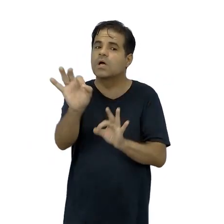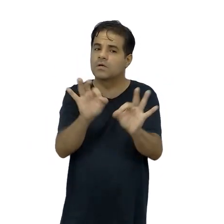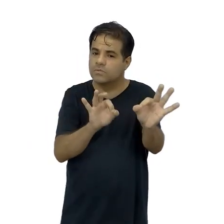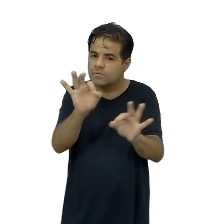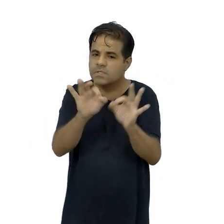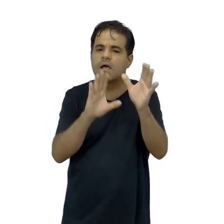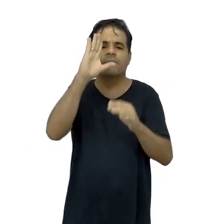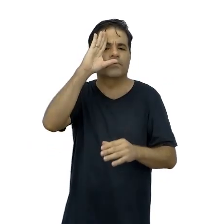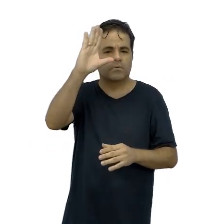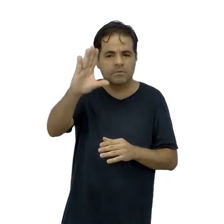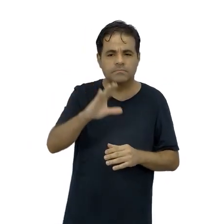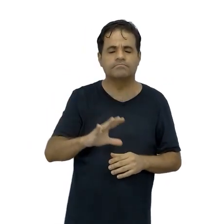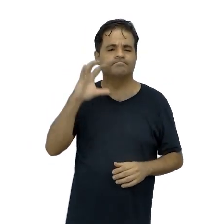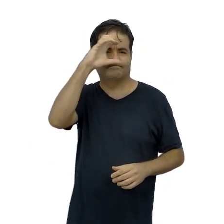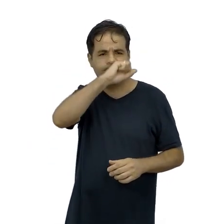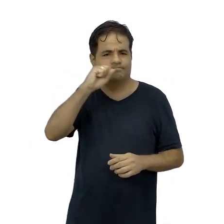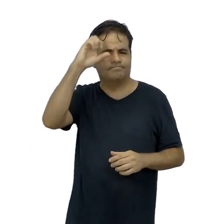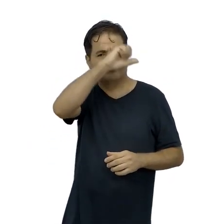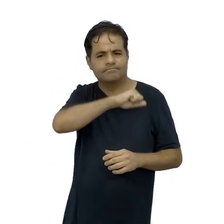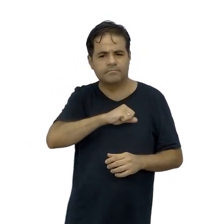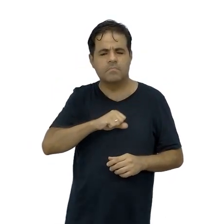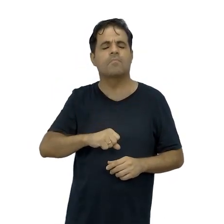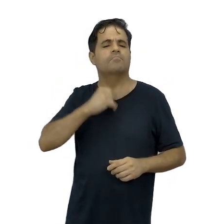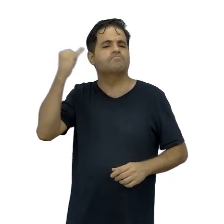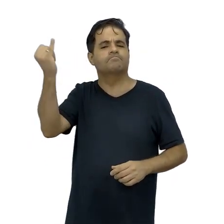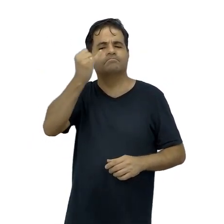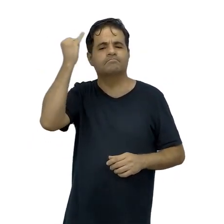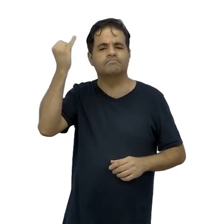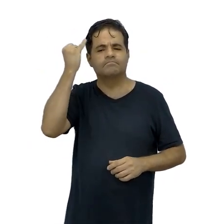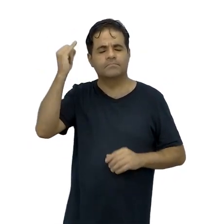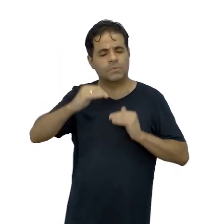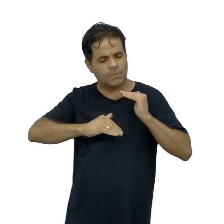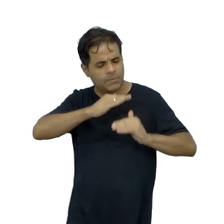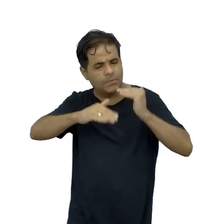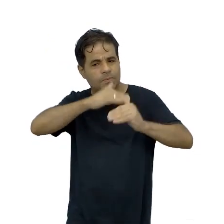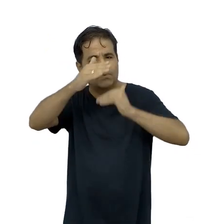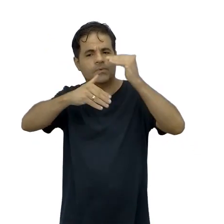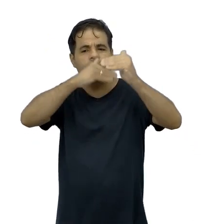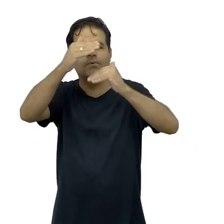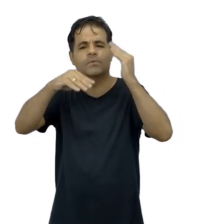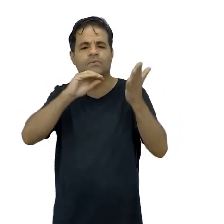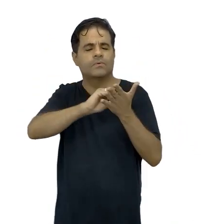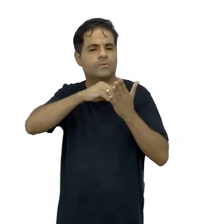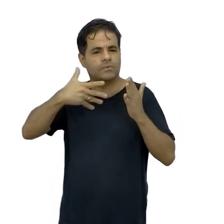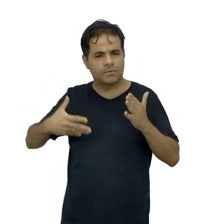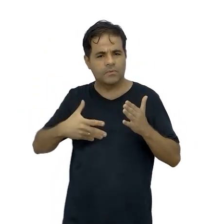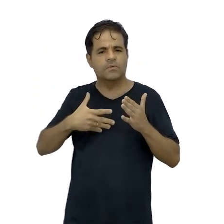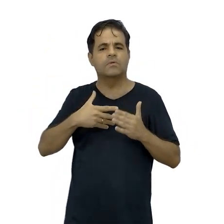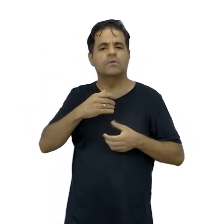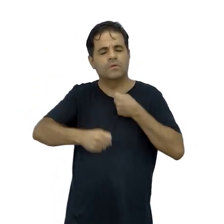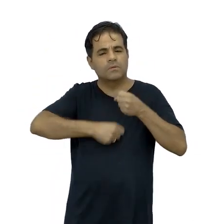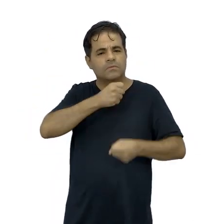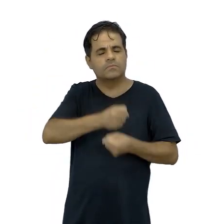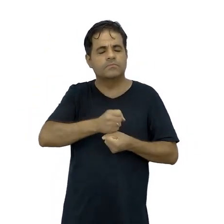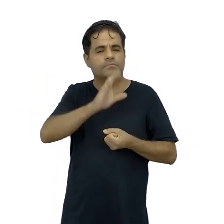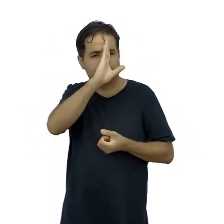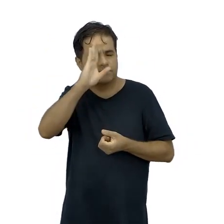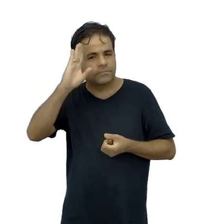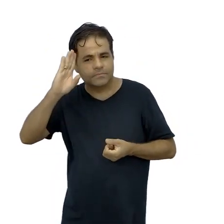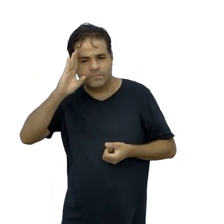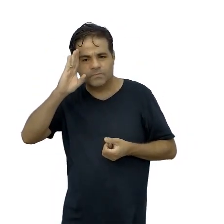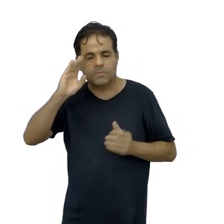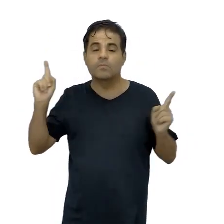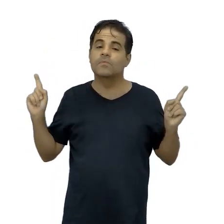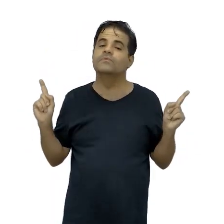as prioridades de aprendizagem é essencial para desenvolver o currículo em anos acadêmicos mais